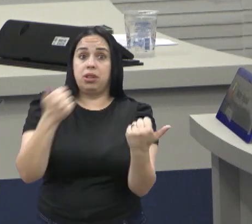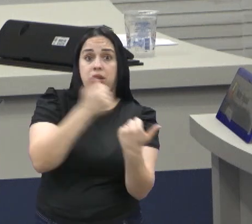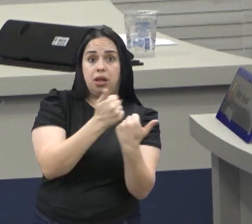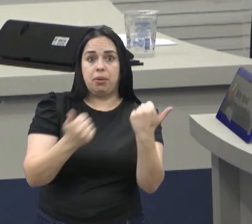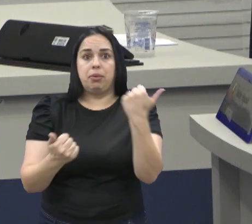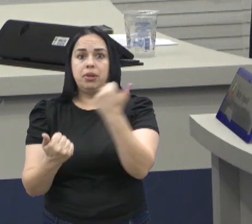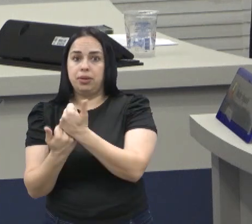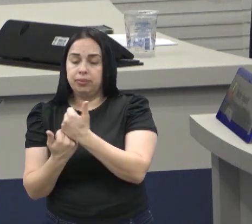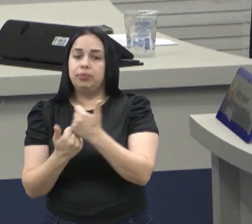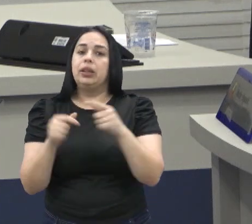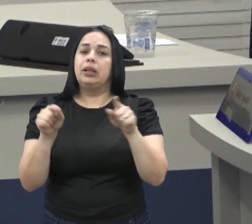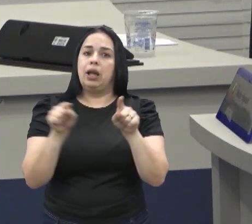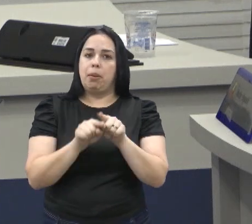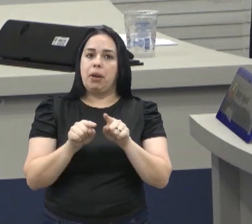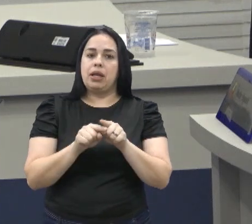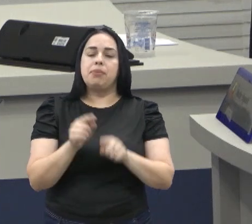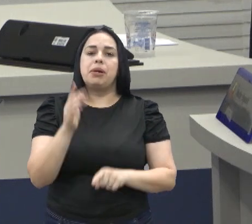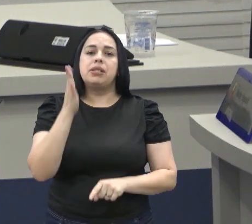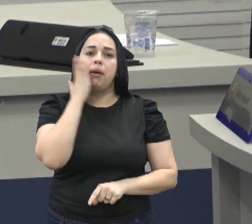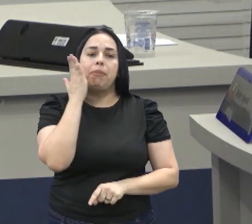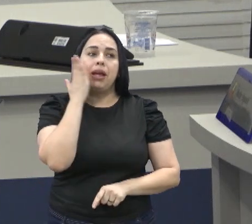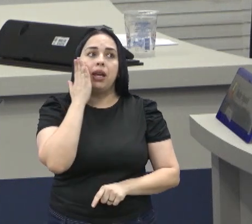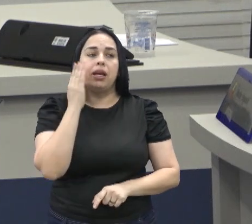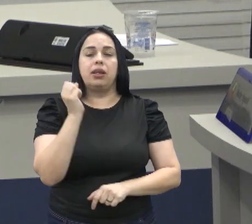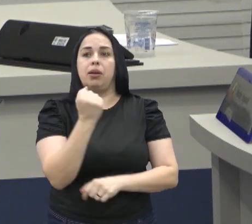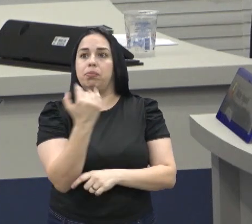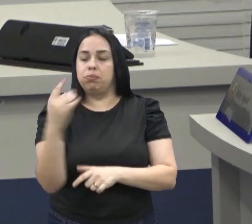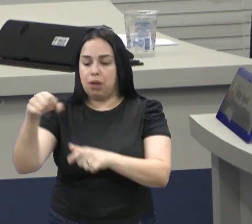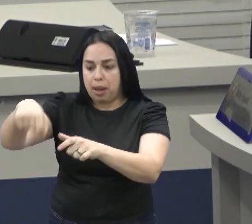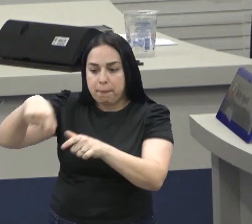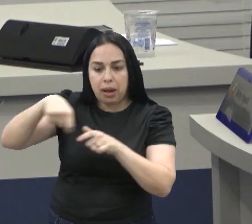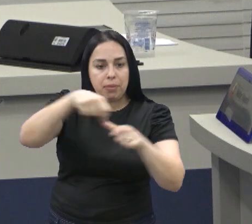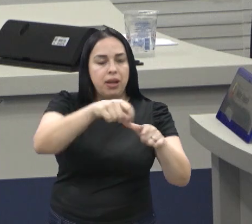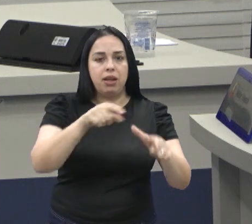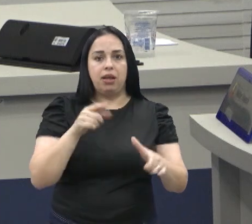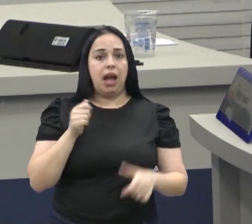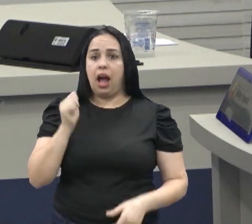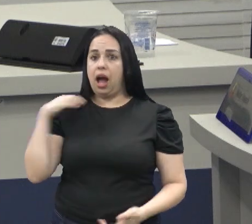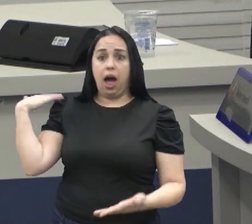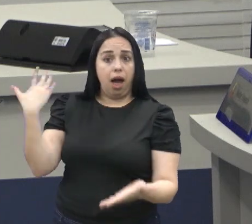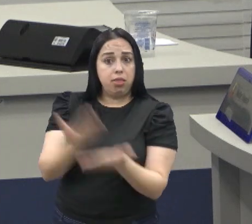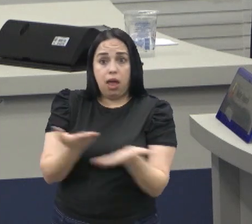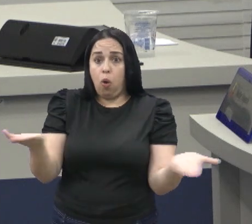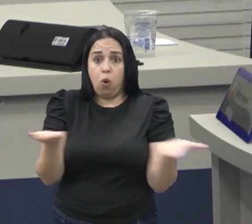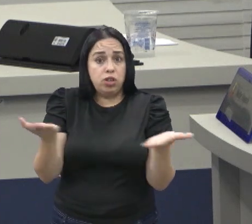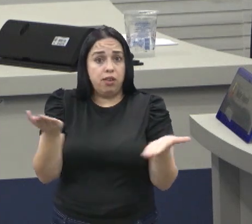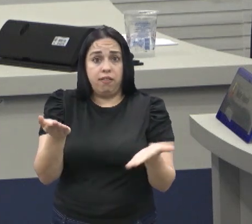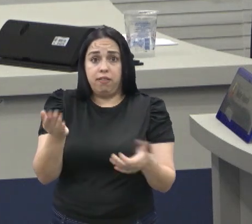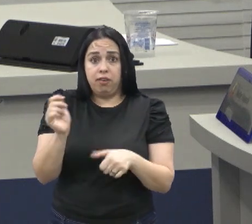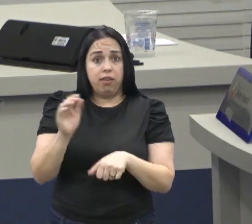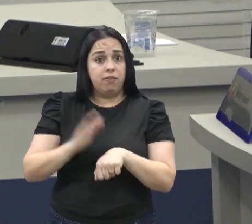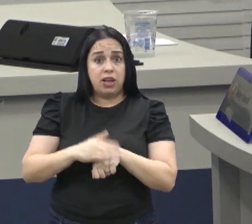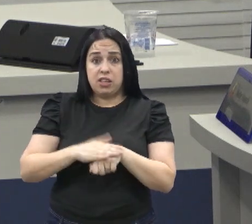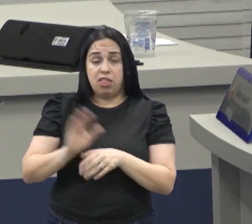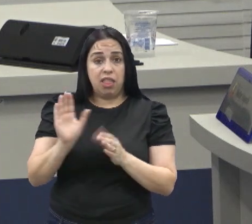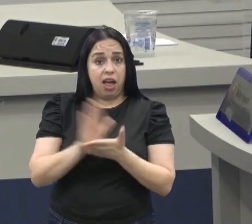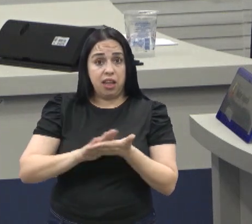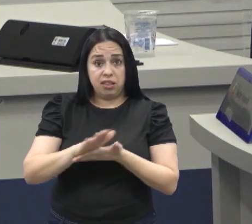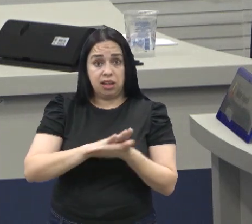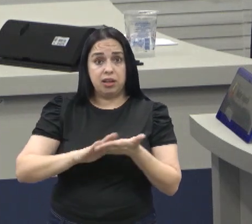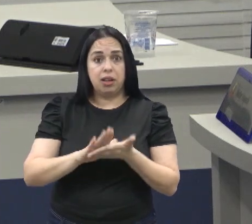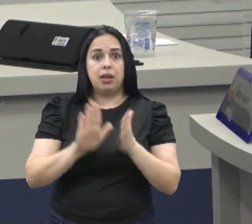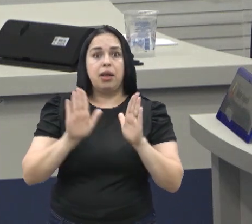retiradas para ter essa compensação ambiental, e que nada foi feito, que estou vendo os horrores aí. O que está funcionando mesmo é